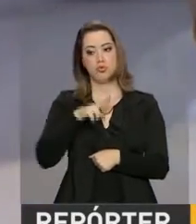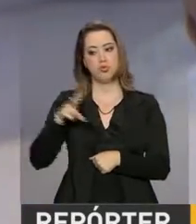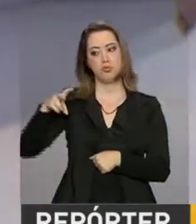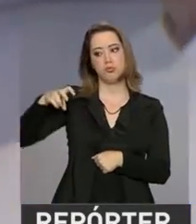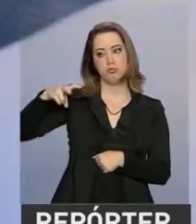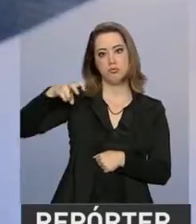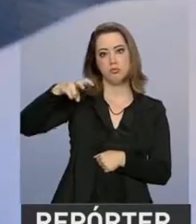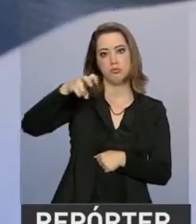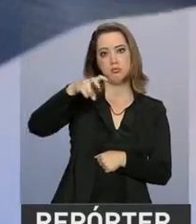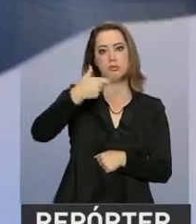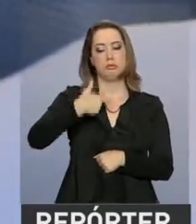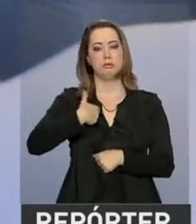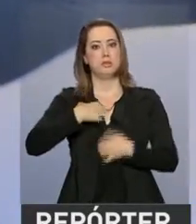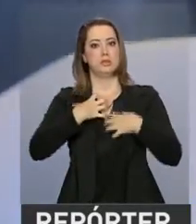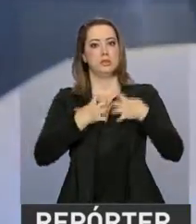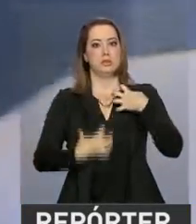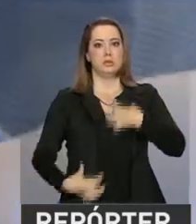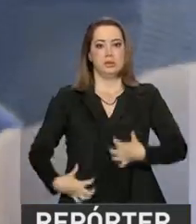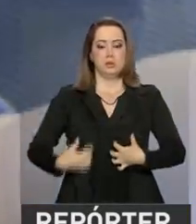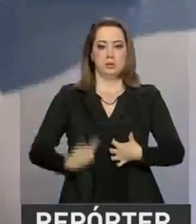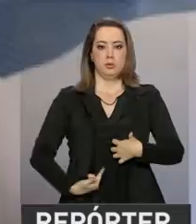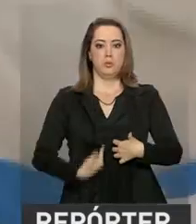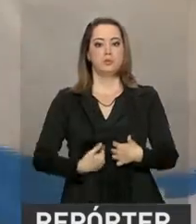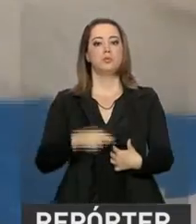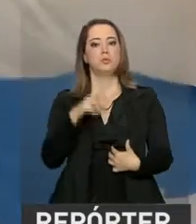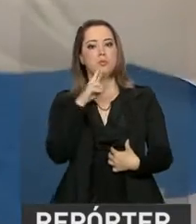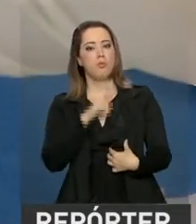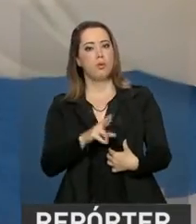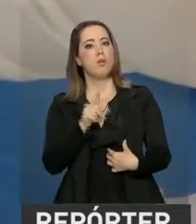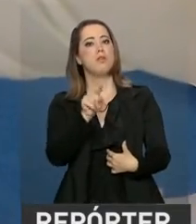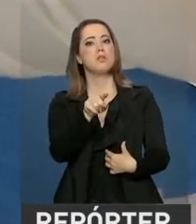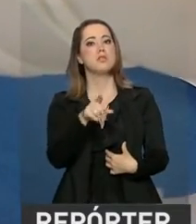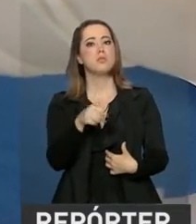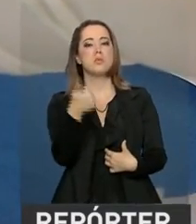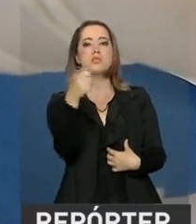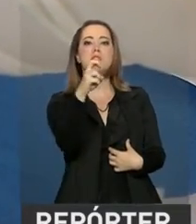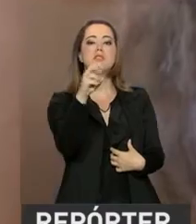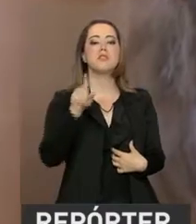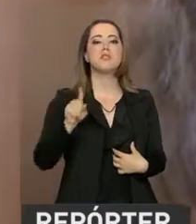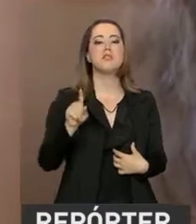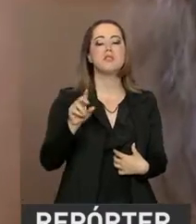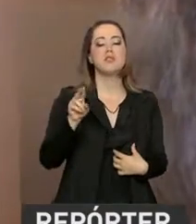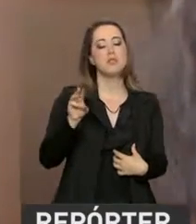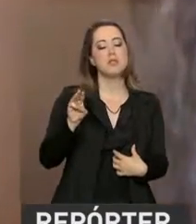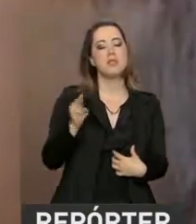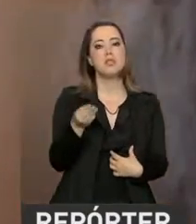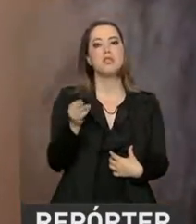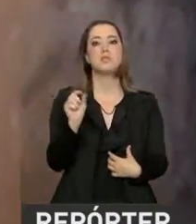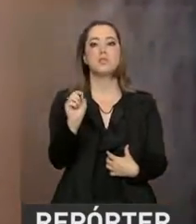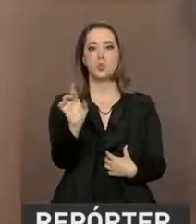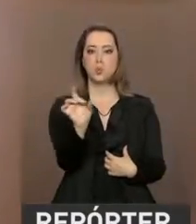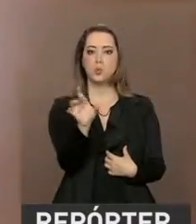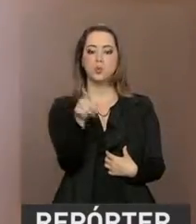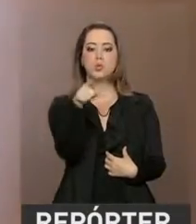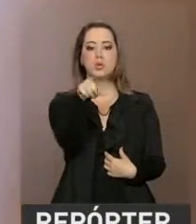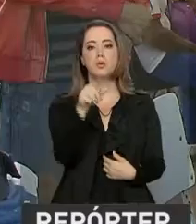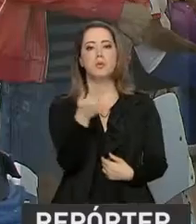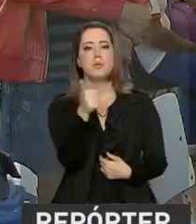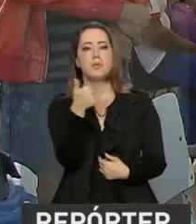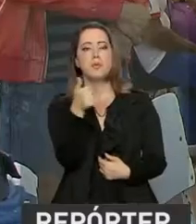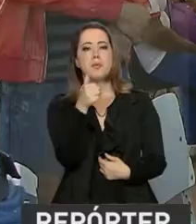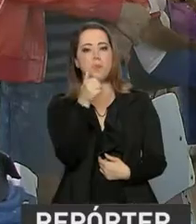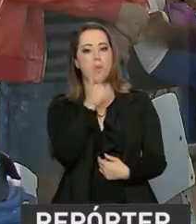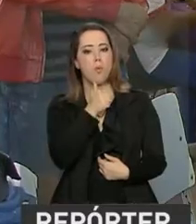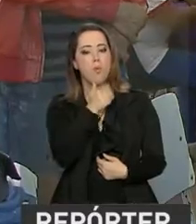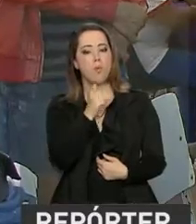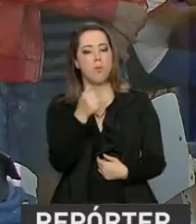no organismo. A resposta do teste de hepatite sai em menos de 15 minutos. Dona Margarida fez o exame pela primeira vez